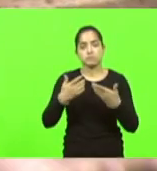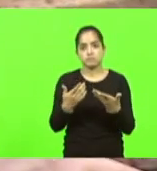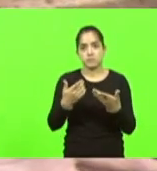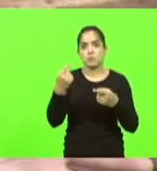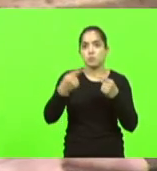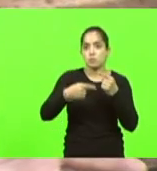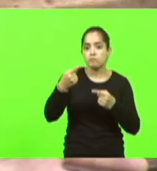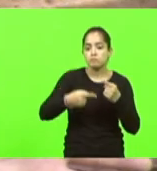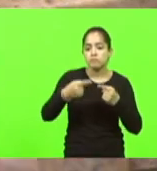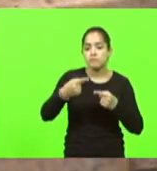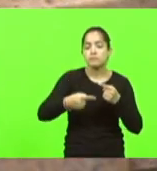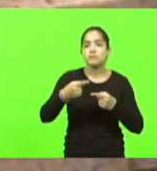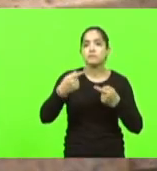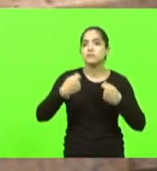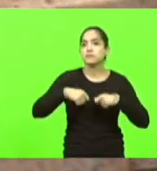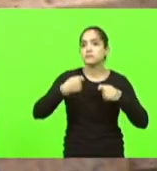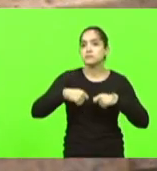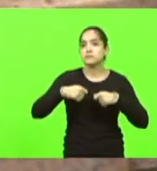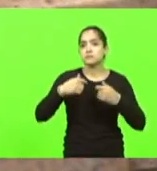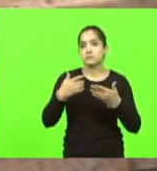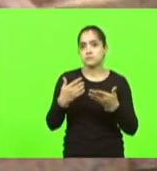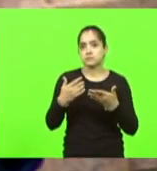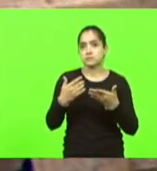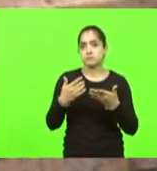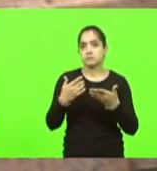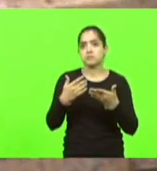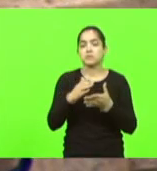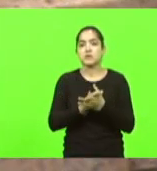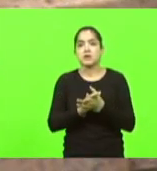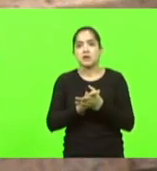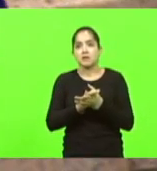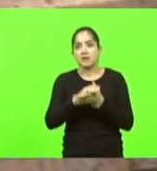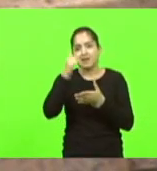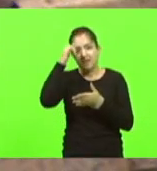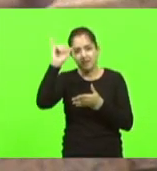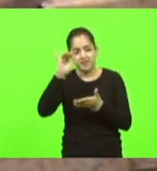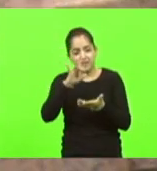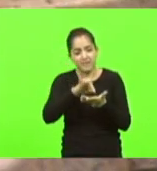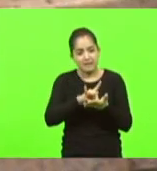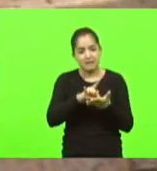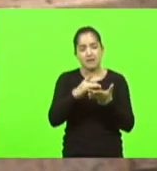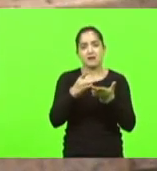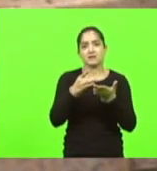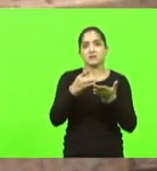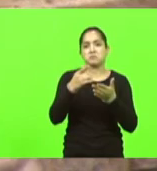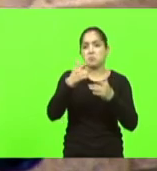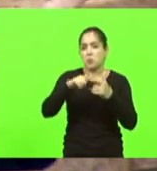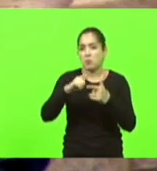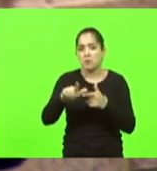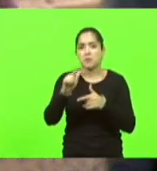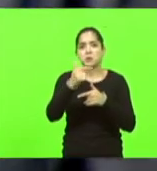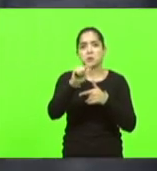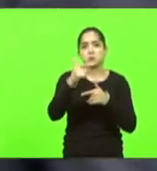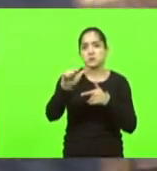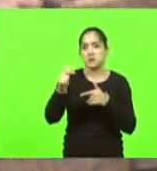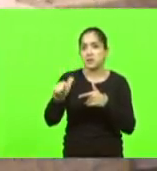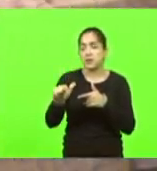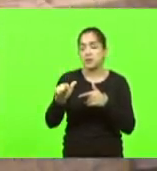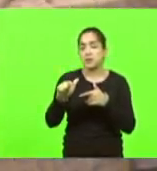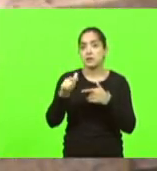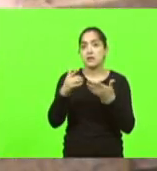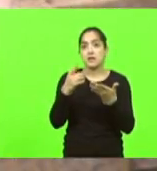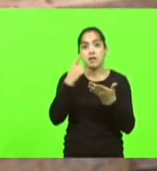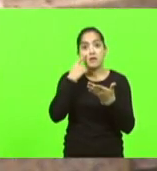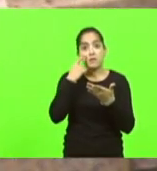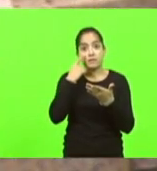te bater como adultos parar com esse negacionismo dizer que os problemas não existem que não estão ali eu ouvi